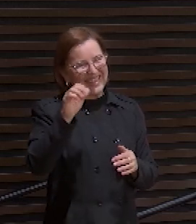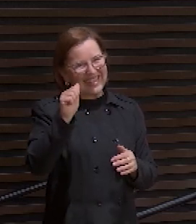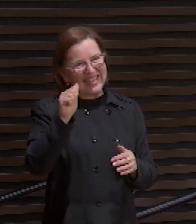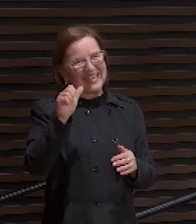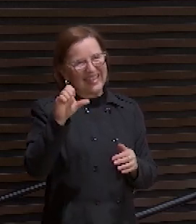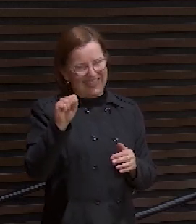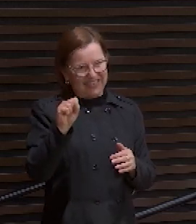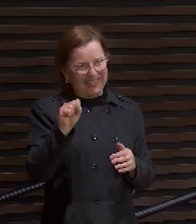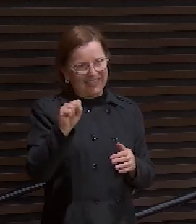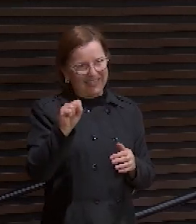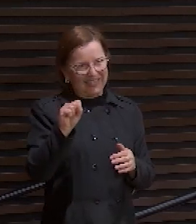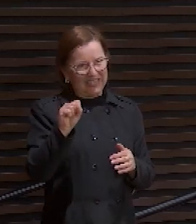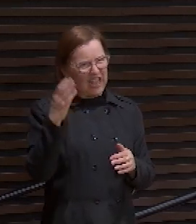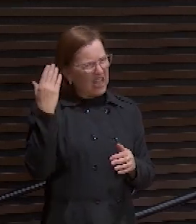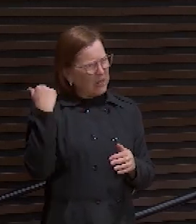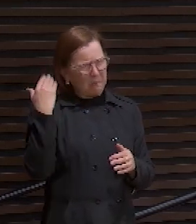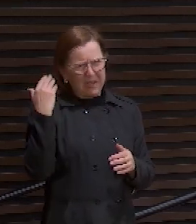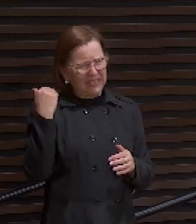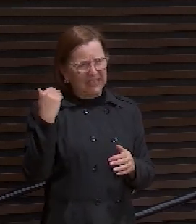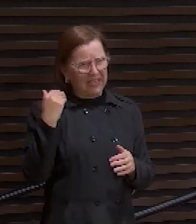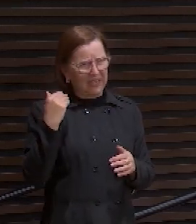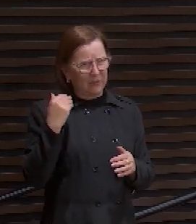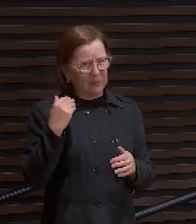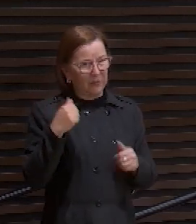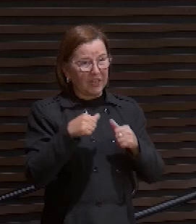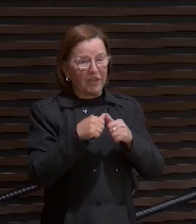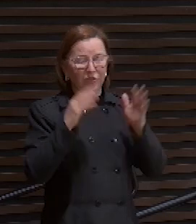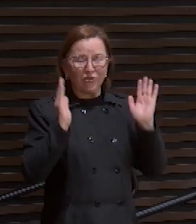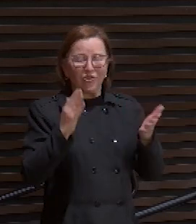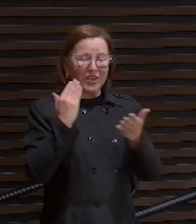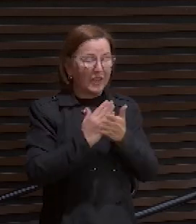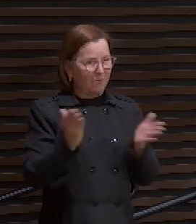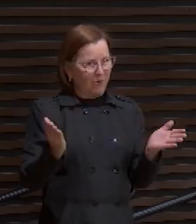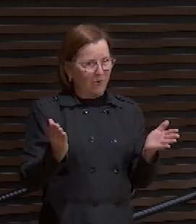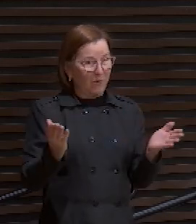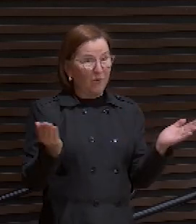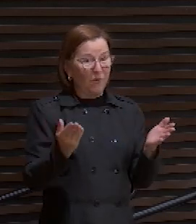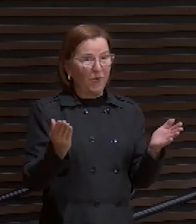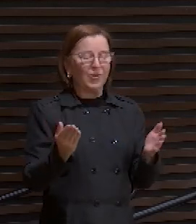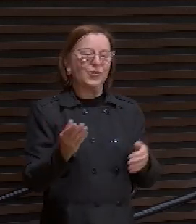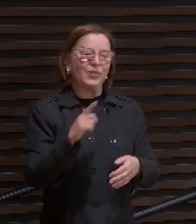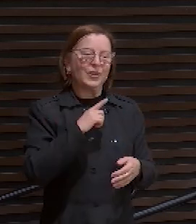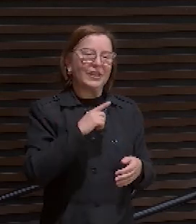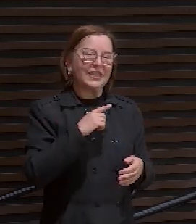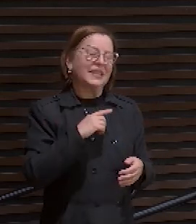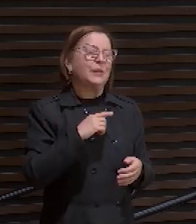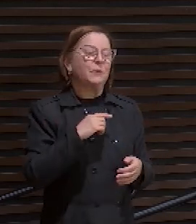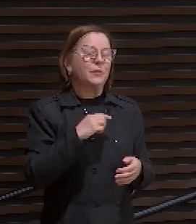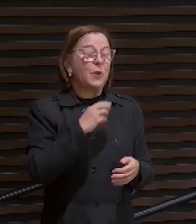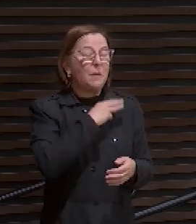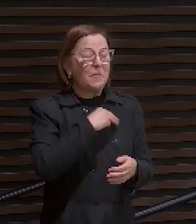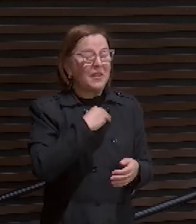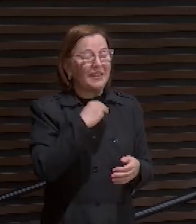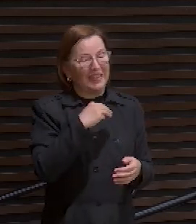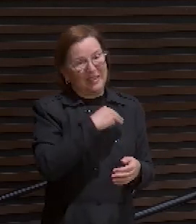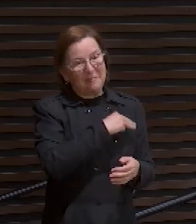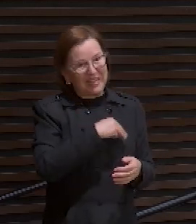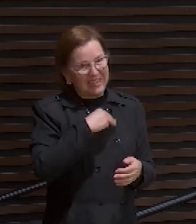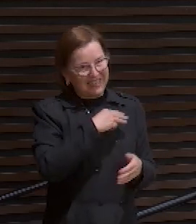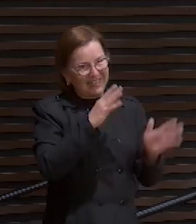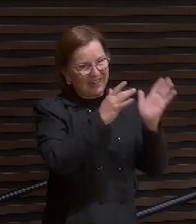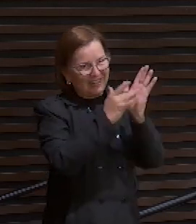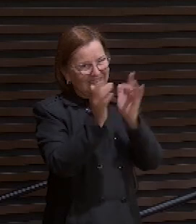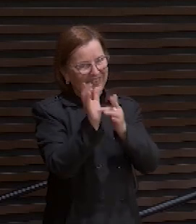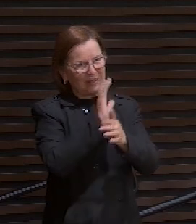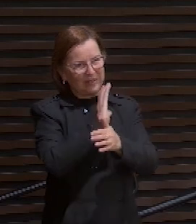Hoje nós estamos na plenitude do ministério de Jesus Cristo. O ministério de Cristo é